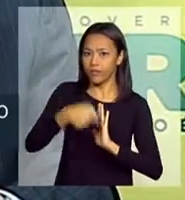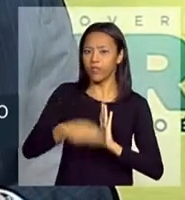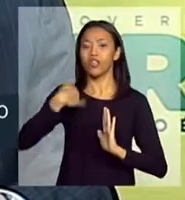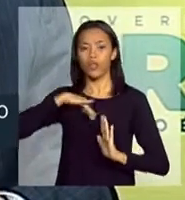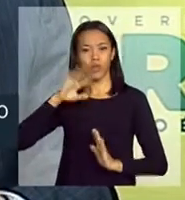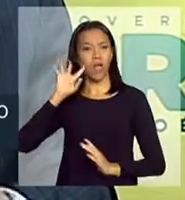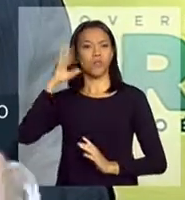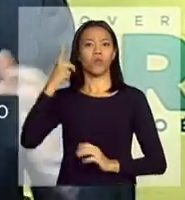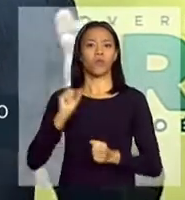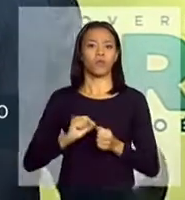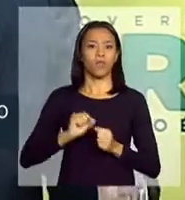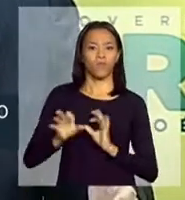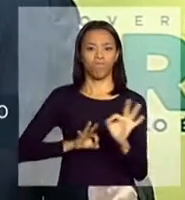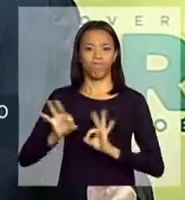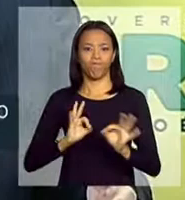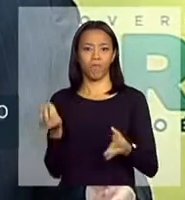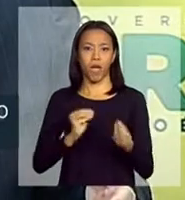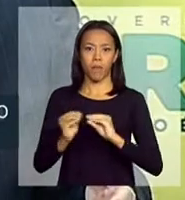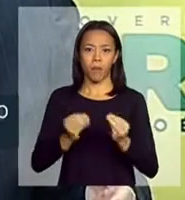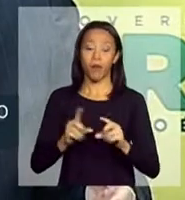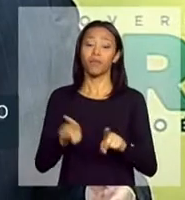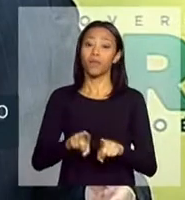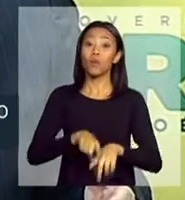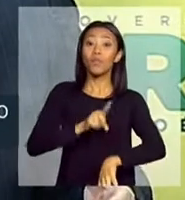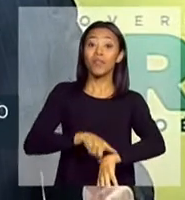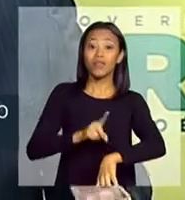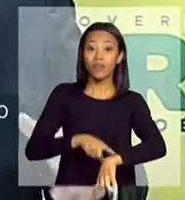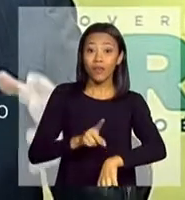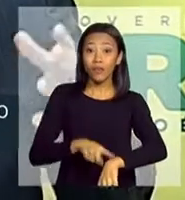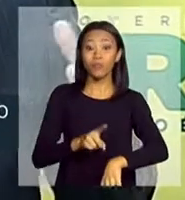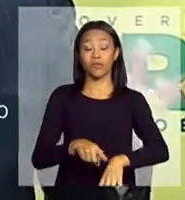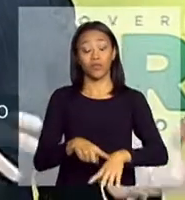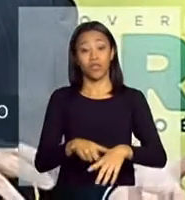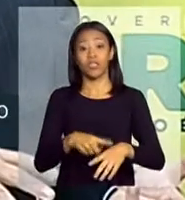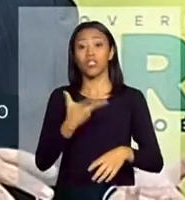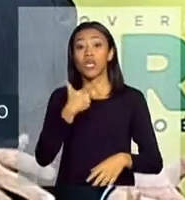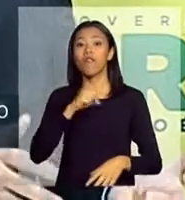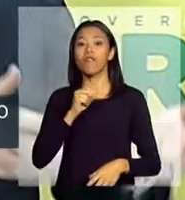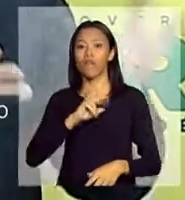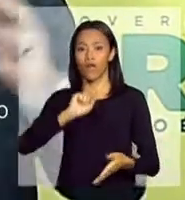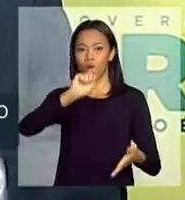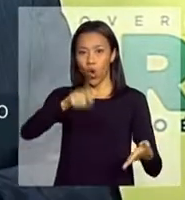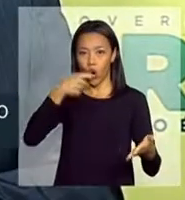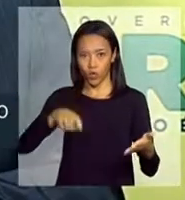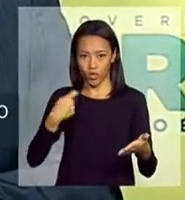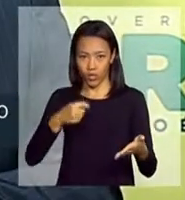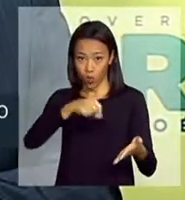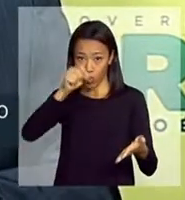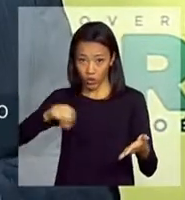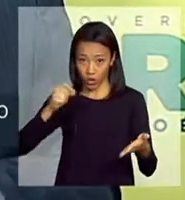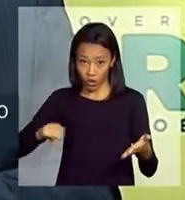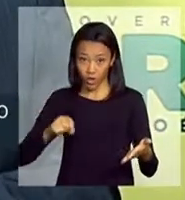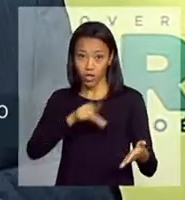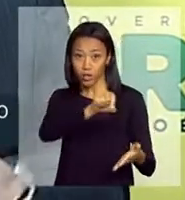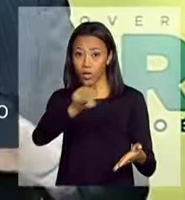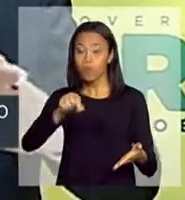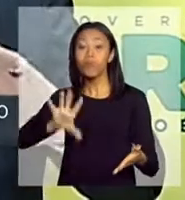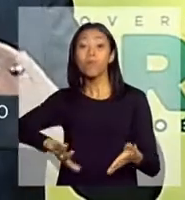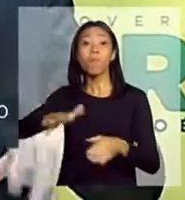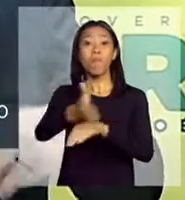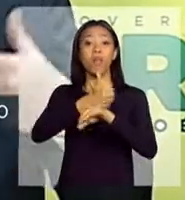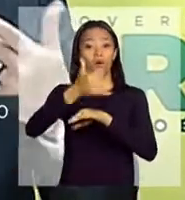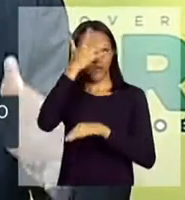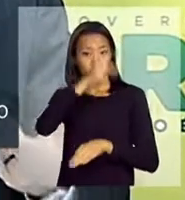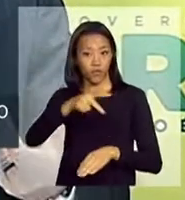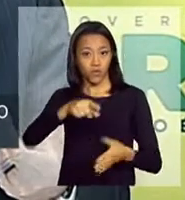necessário a tomar mentando o tempo de formação dos corretores nós já selecionamos o neném os melhores Corretores e vamos como